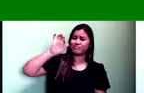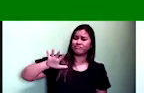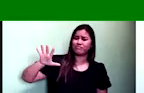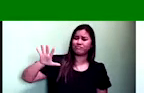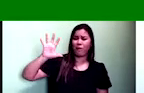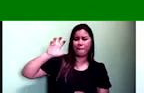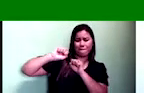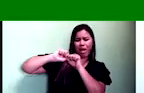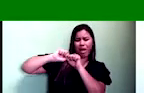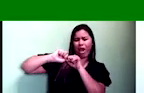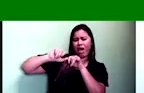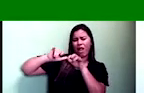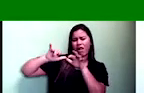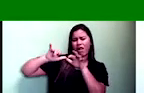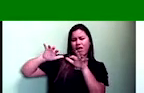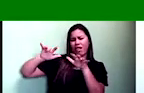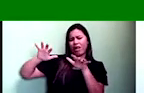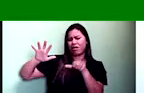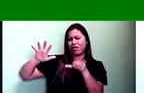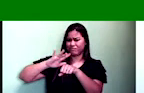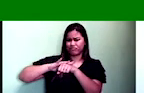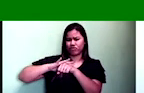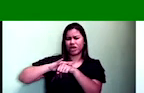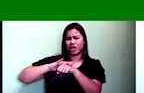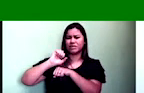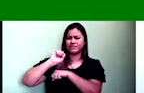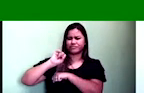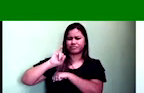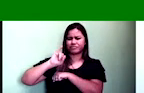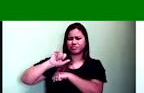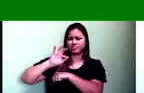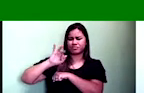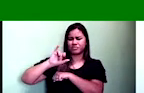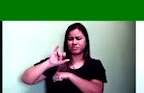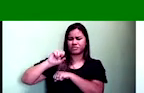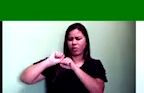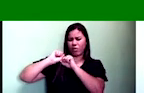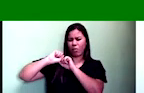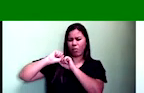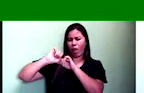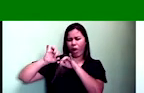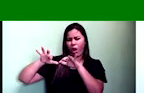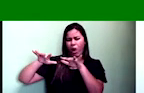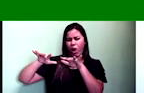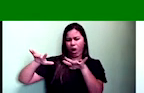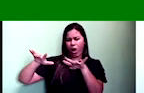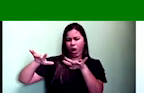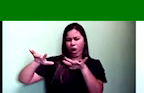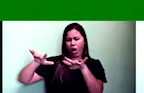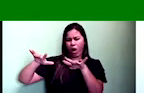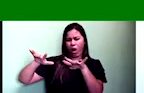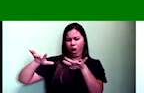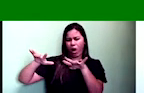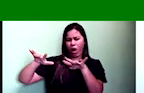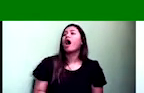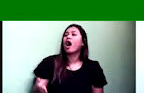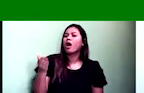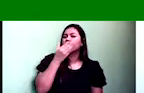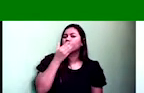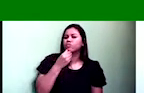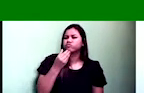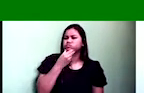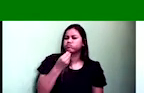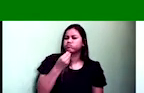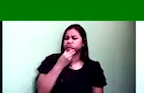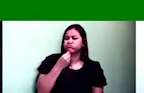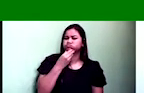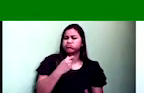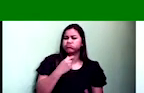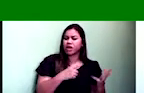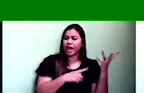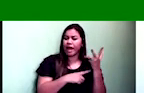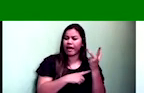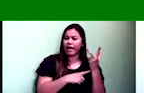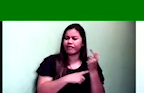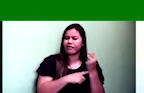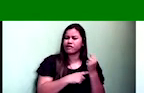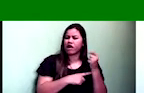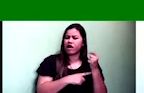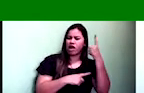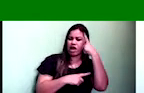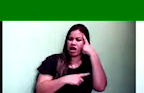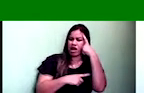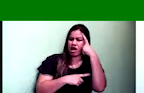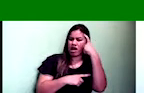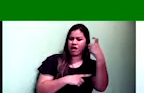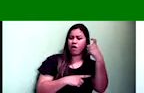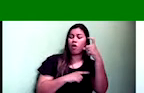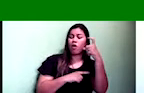epidemia. Um criativo artesão local, então, por conta desse congresso, teve uma ideia, costurou